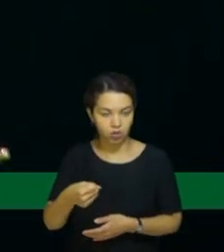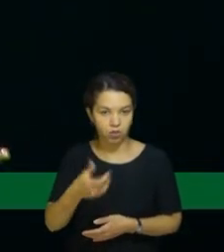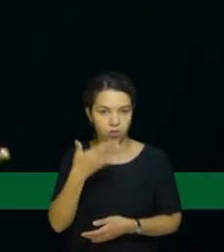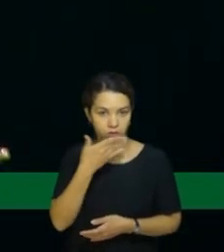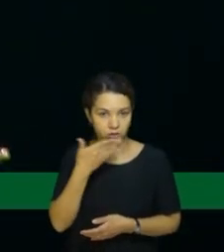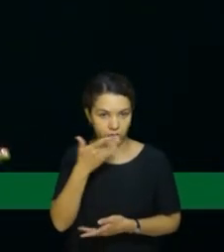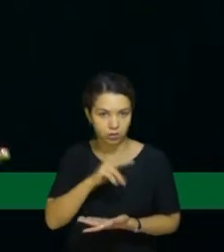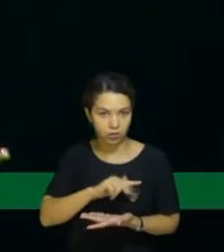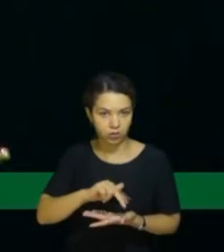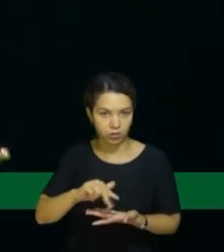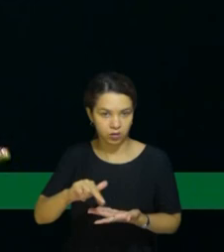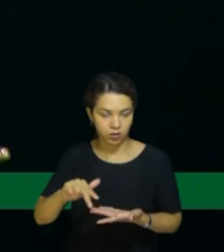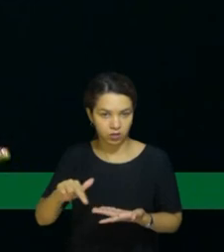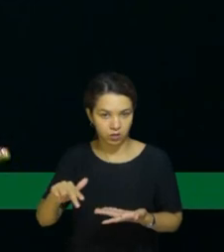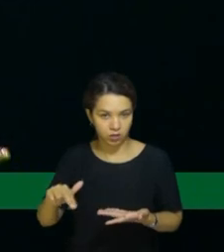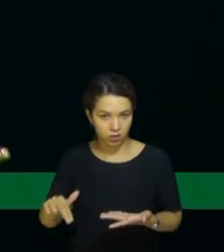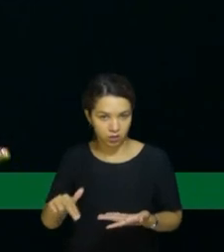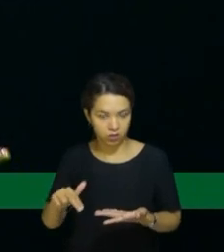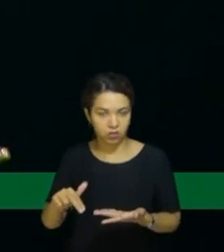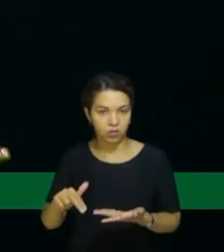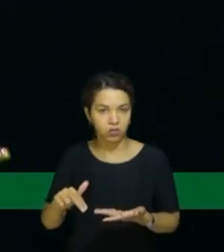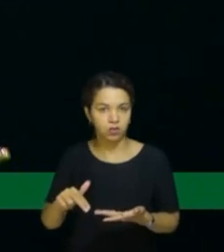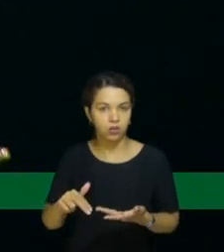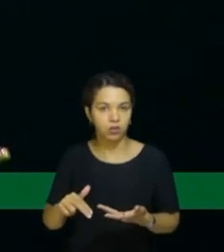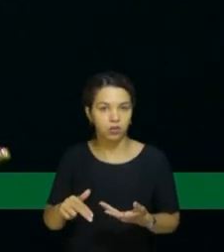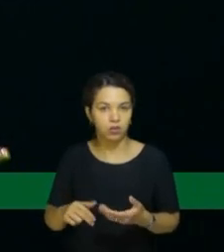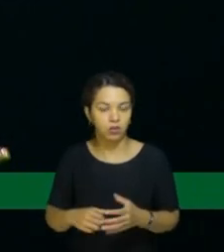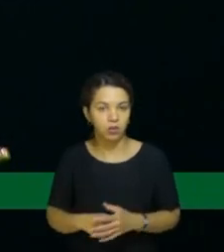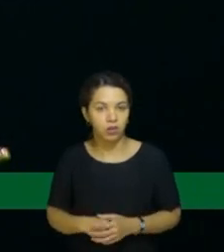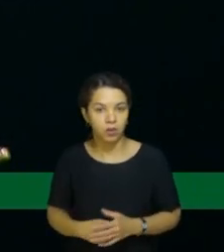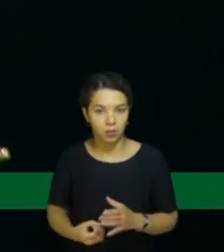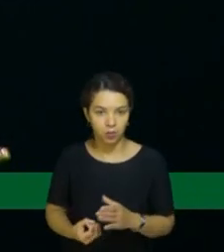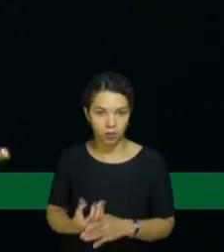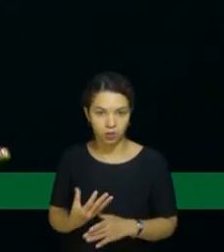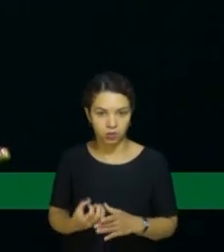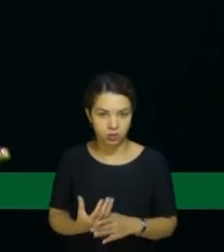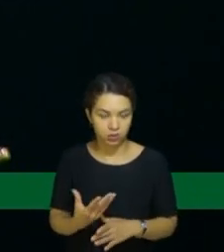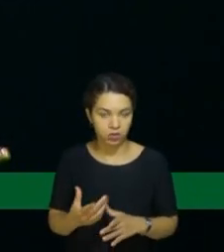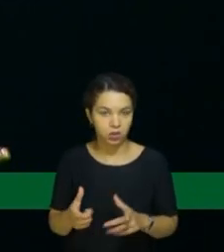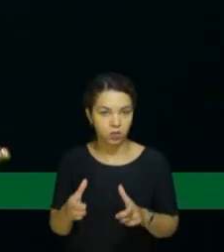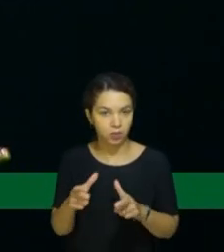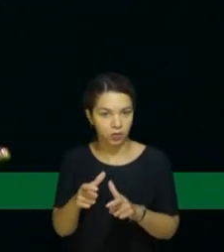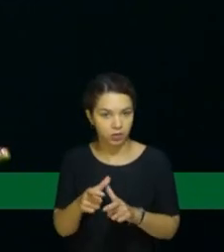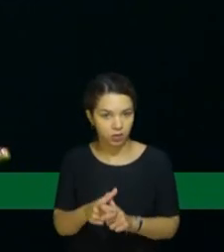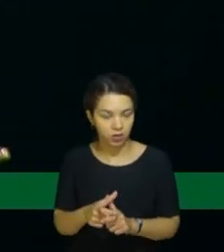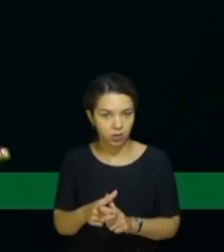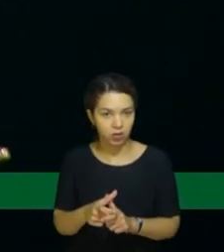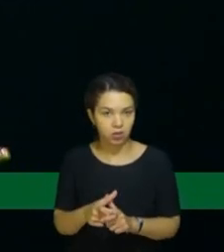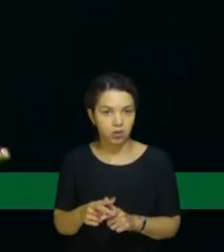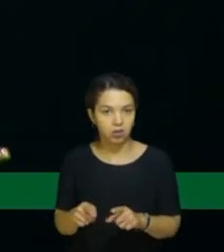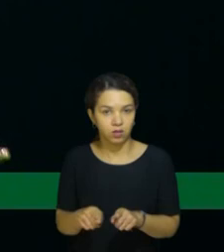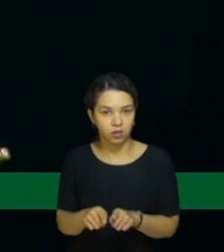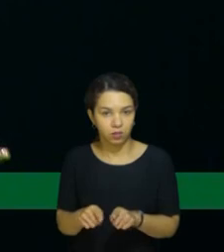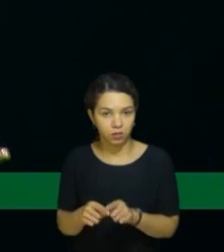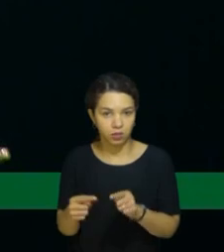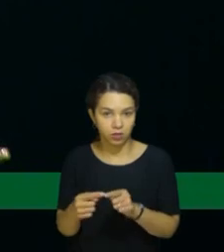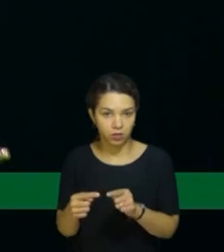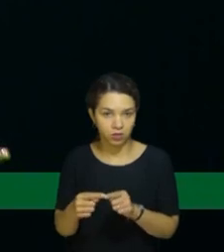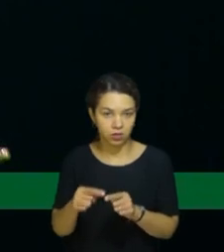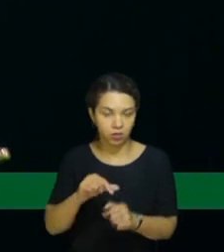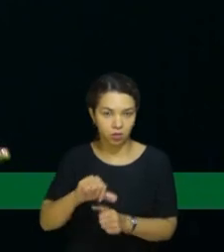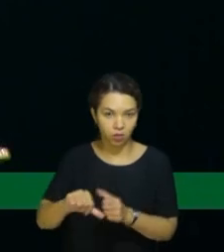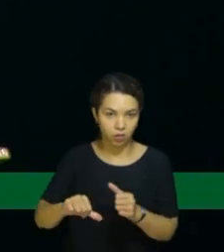variados obtidos mediante produção em menor escala e sempre alinhada com as mudanças dos gostos e do comportamento